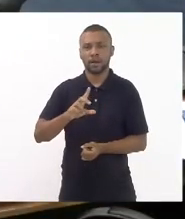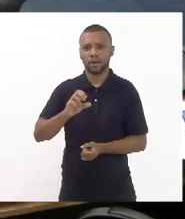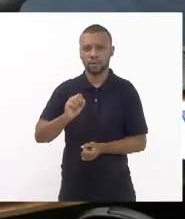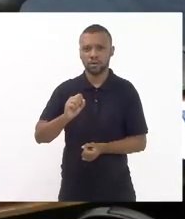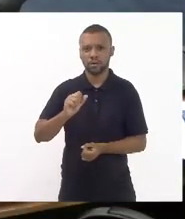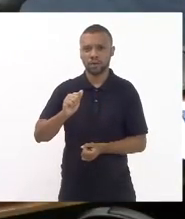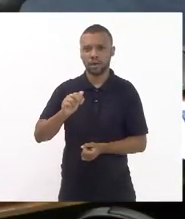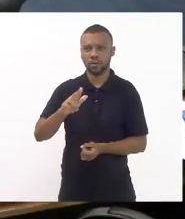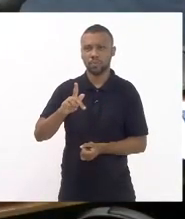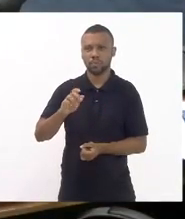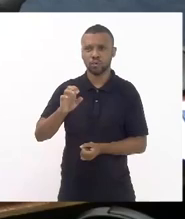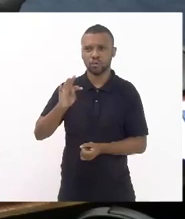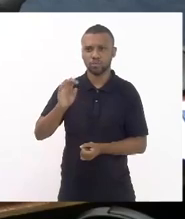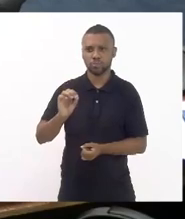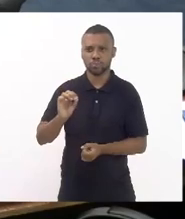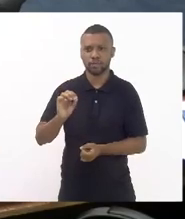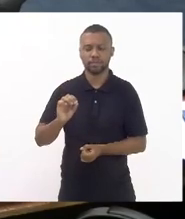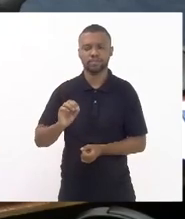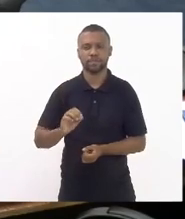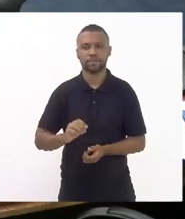Favorável também.